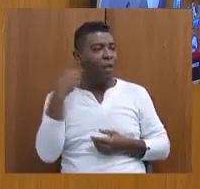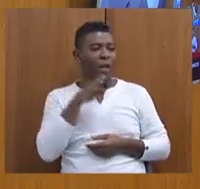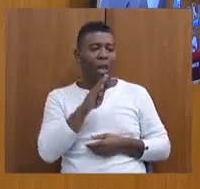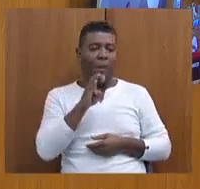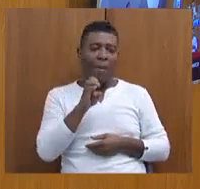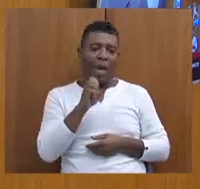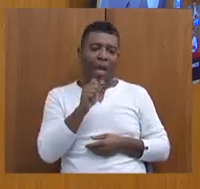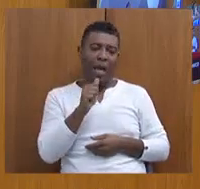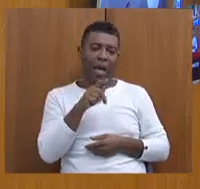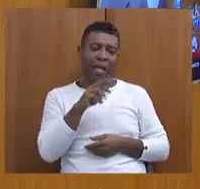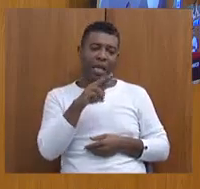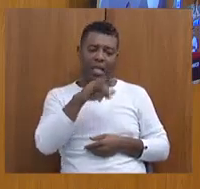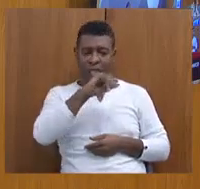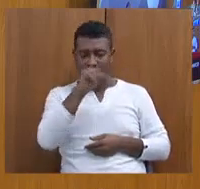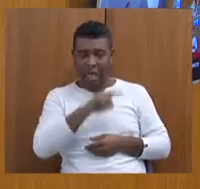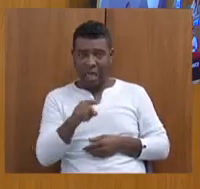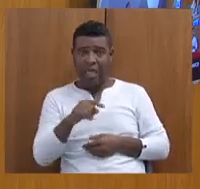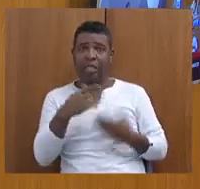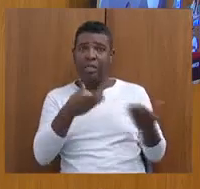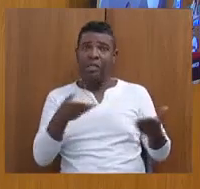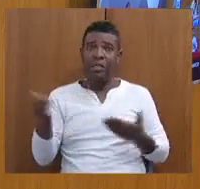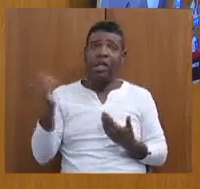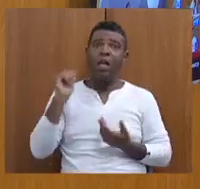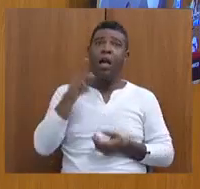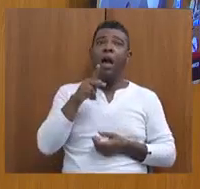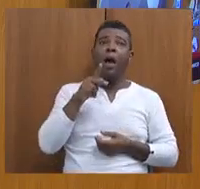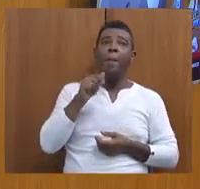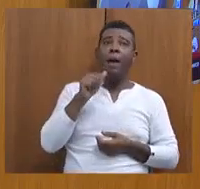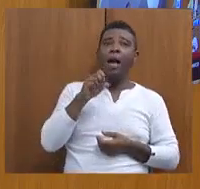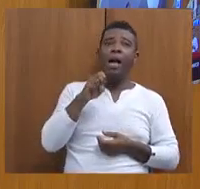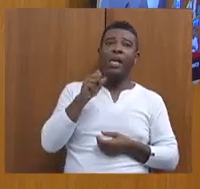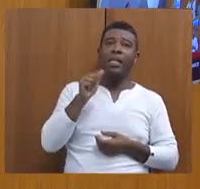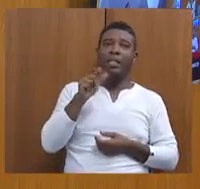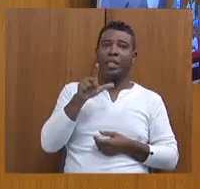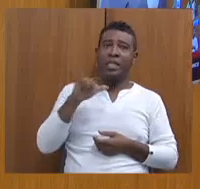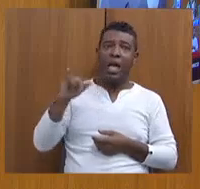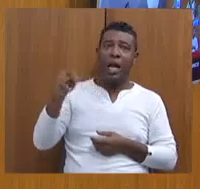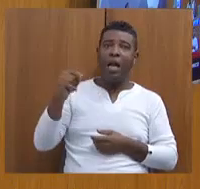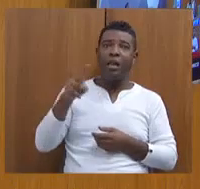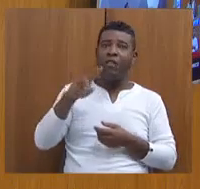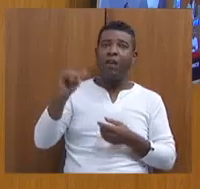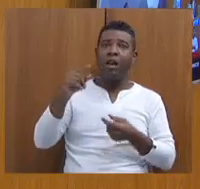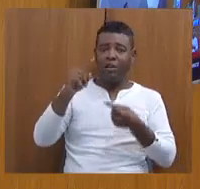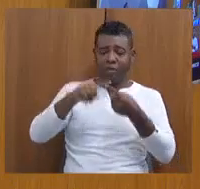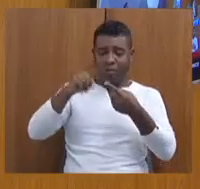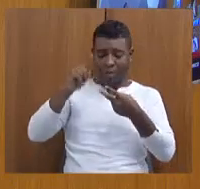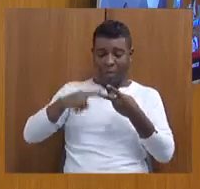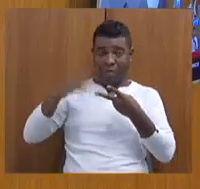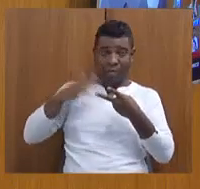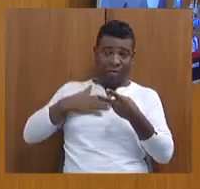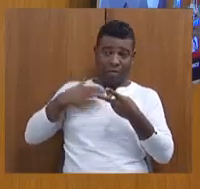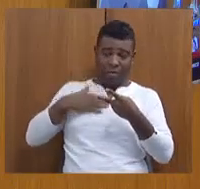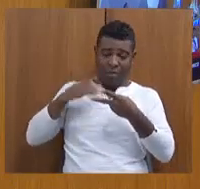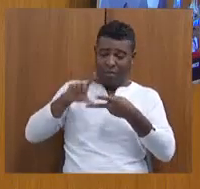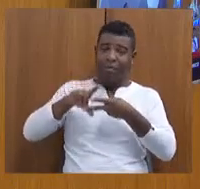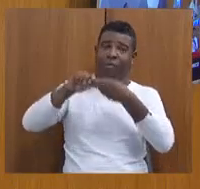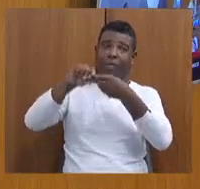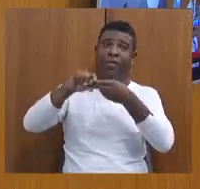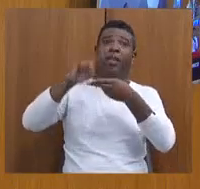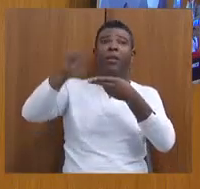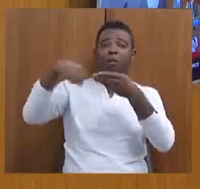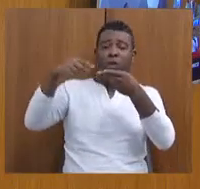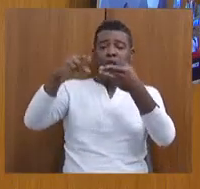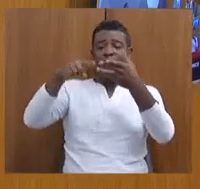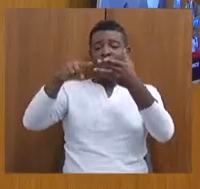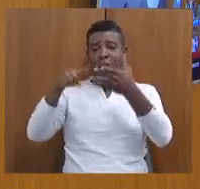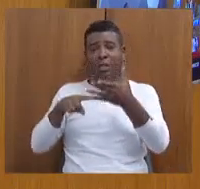para o secretário Fernando passar ele vai comentar né as minhas colocações e deputado depois eu passo a palavra para os outros deputados que senão vai